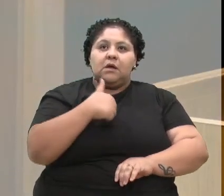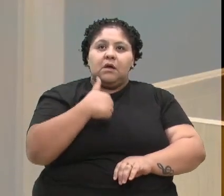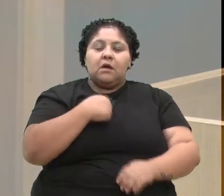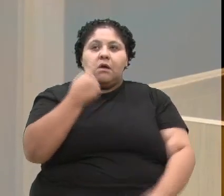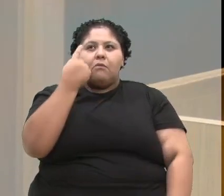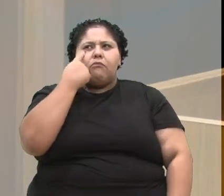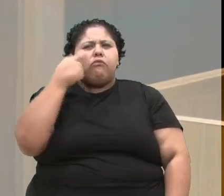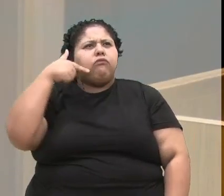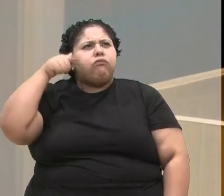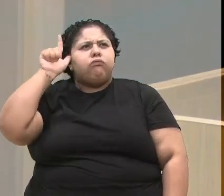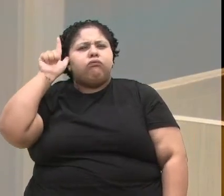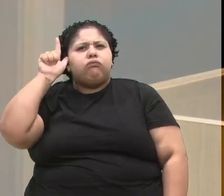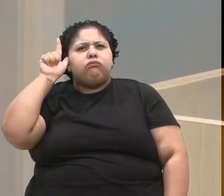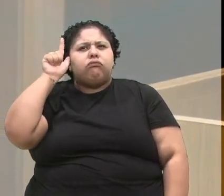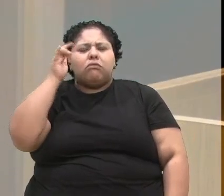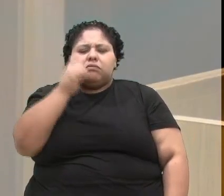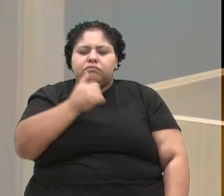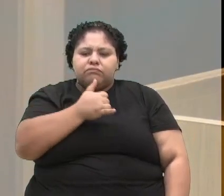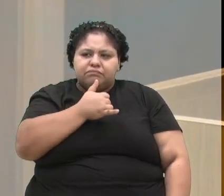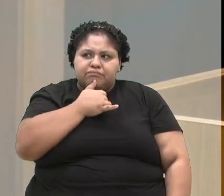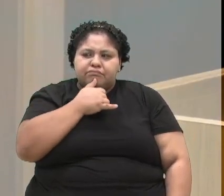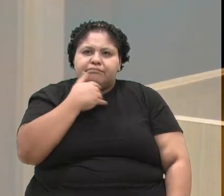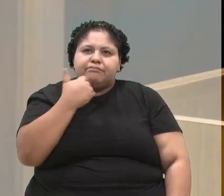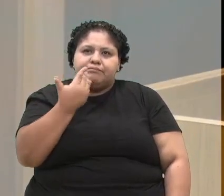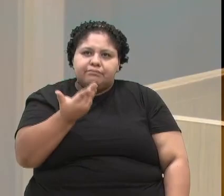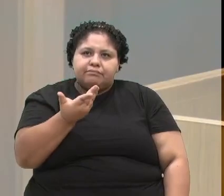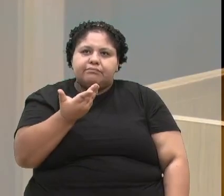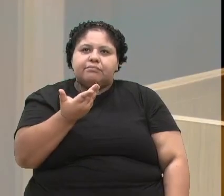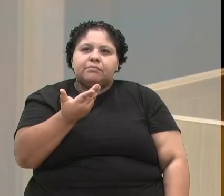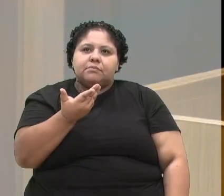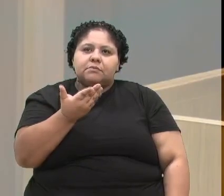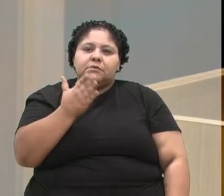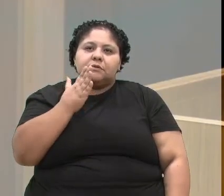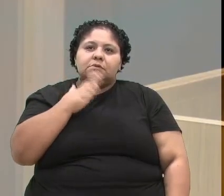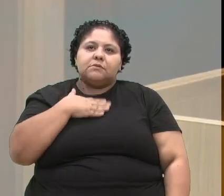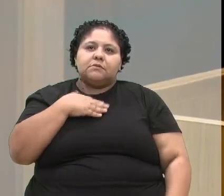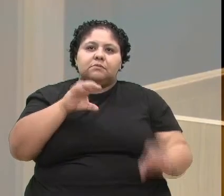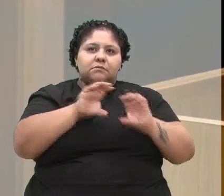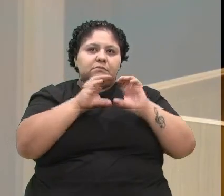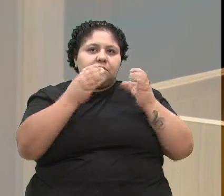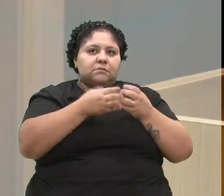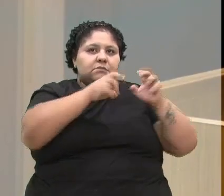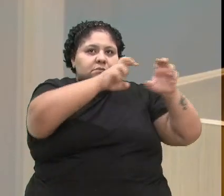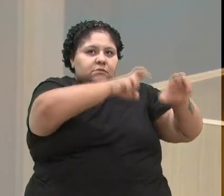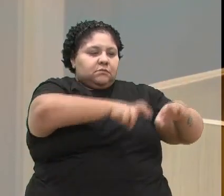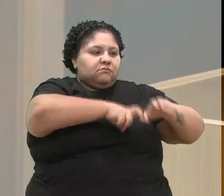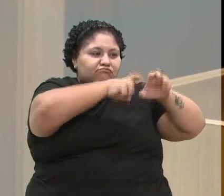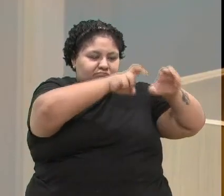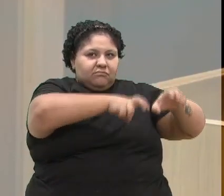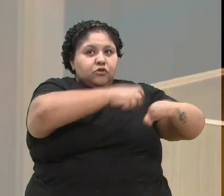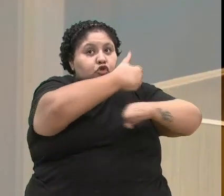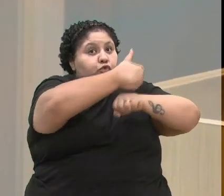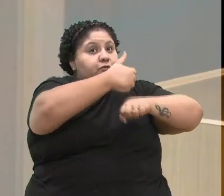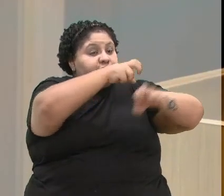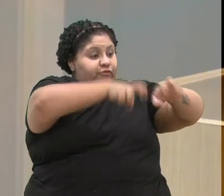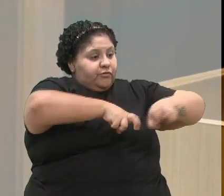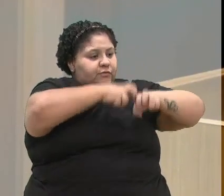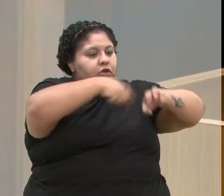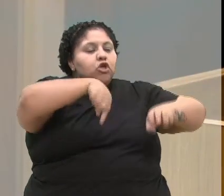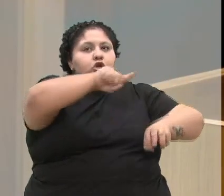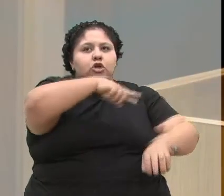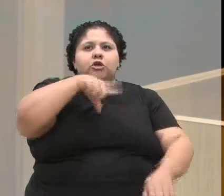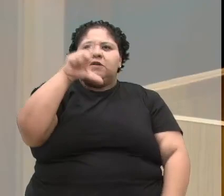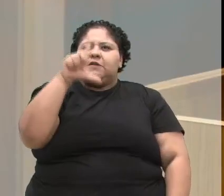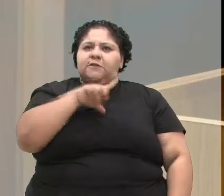com uma situação muito triste, que envolve a minha comunidade do interior, que são os agricultores. Nós temos